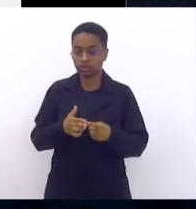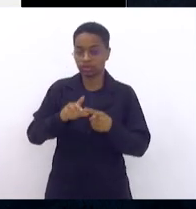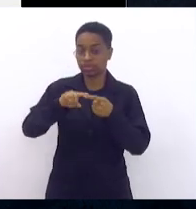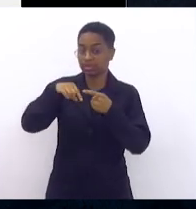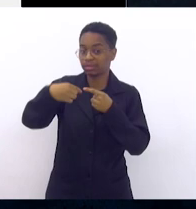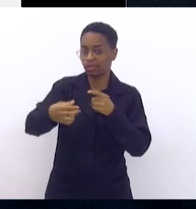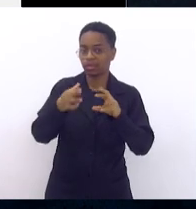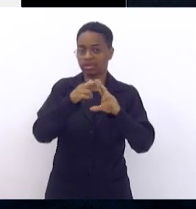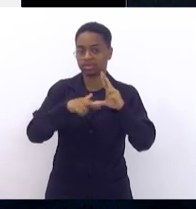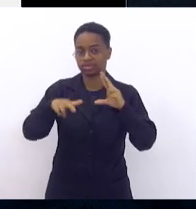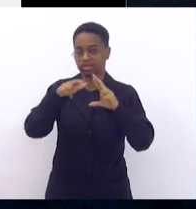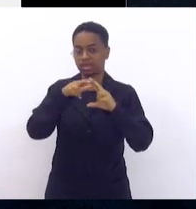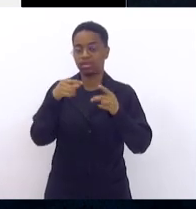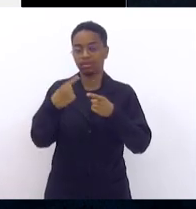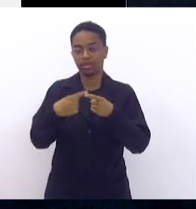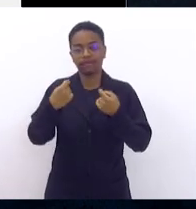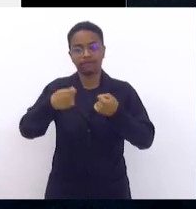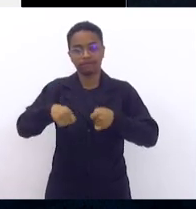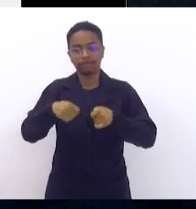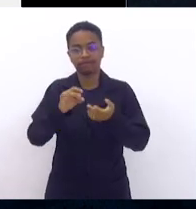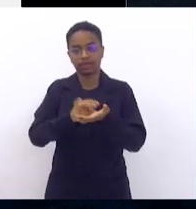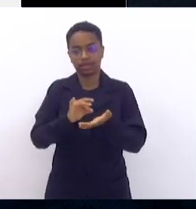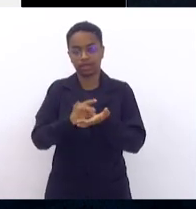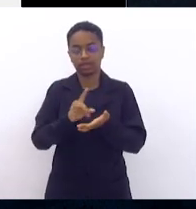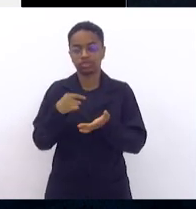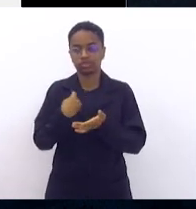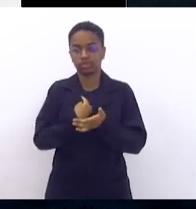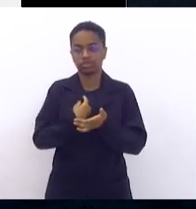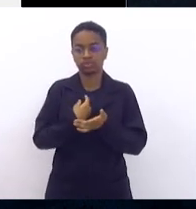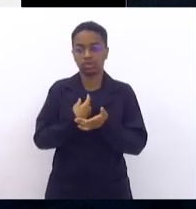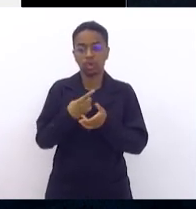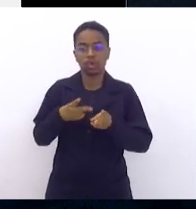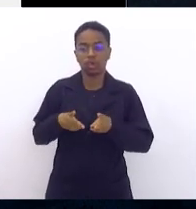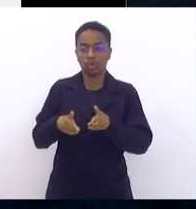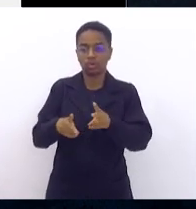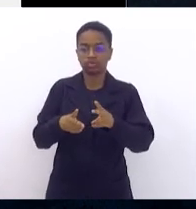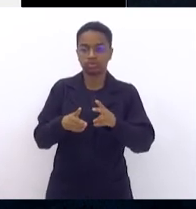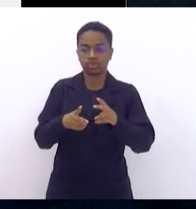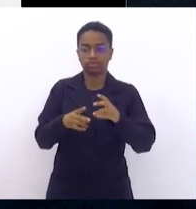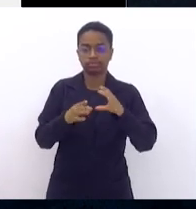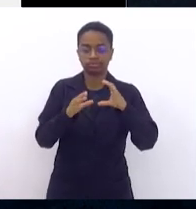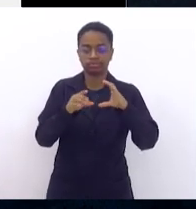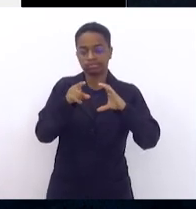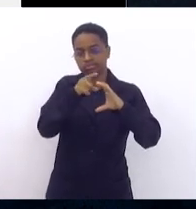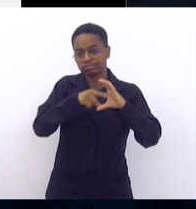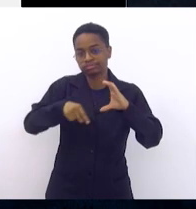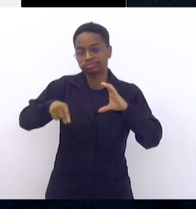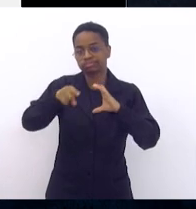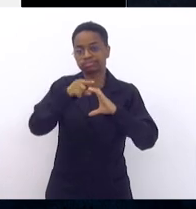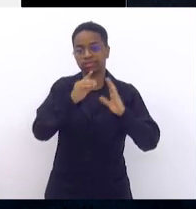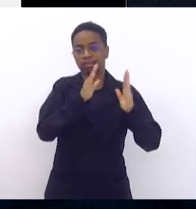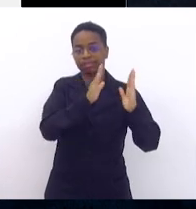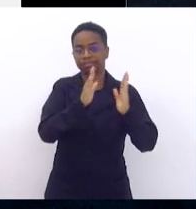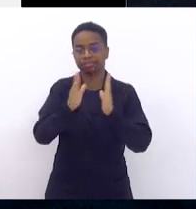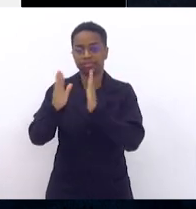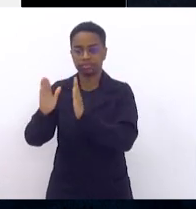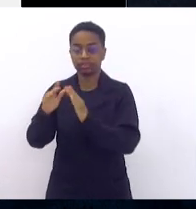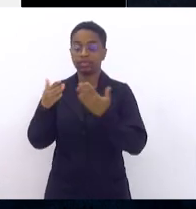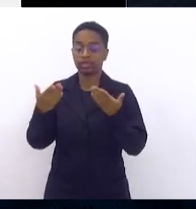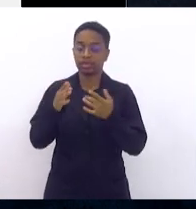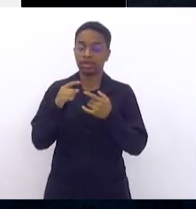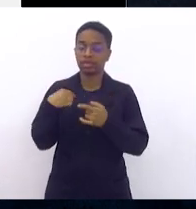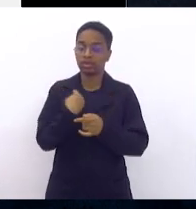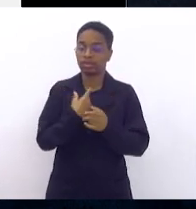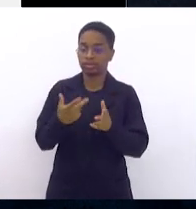não é para que a gente de fato mantenha esse ciclo e quando a gente olha o próximo slide é especificamente sobre economia